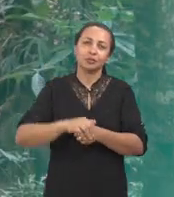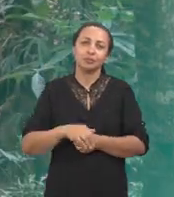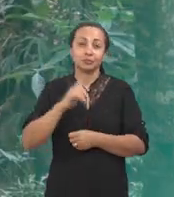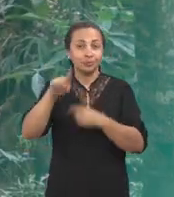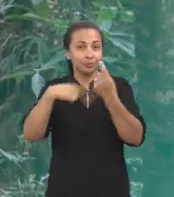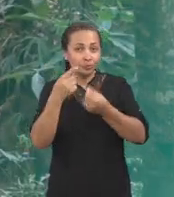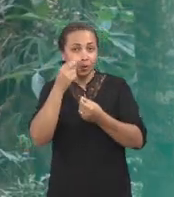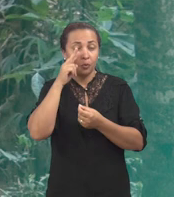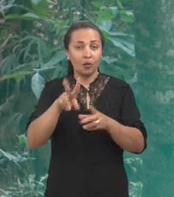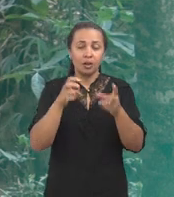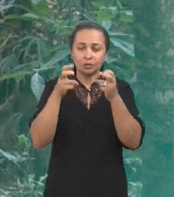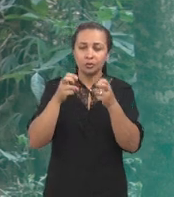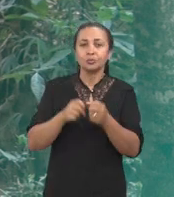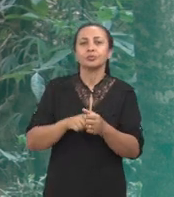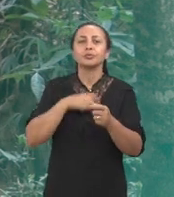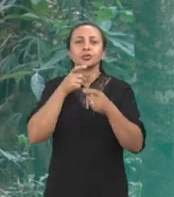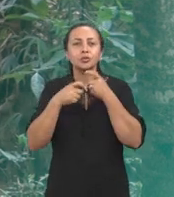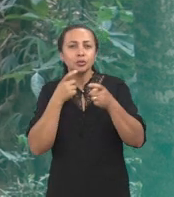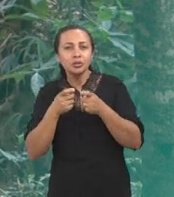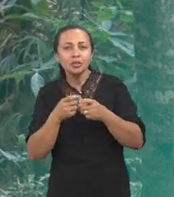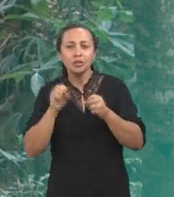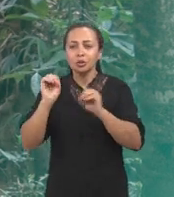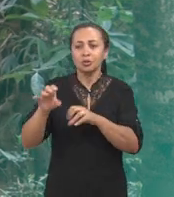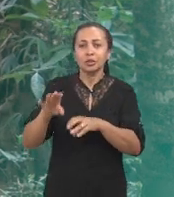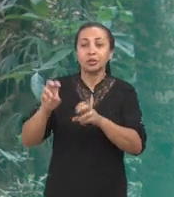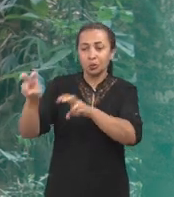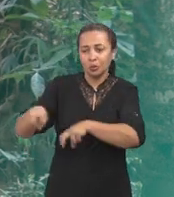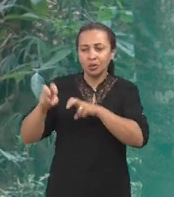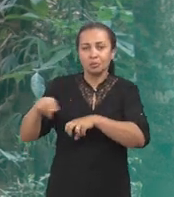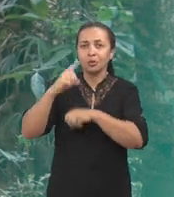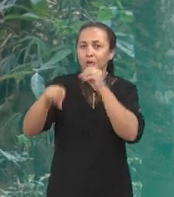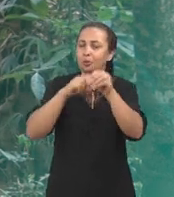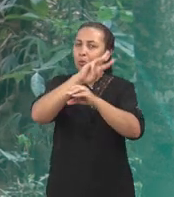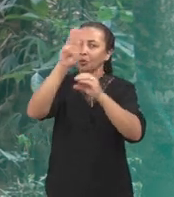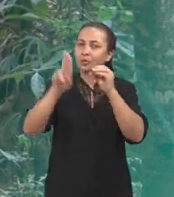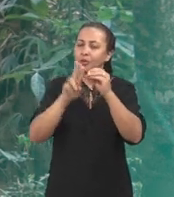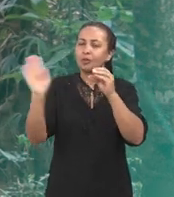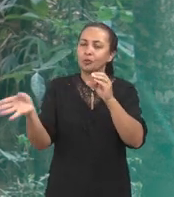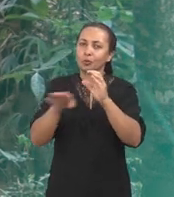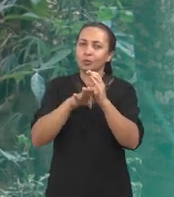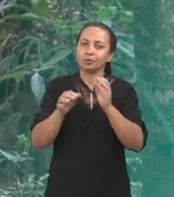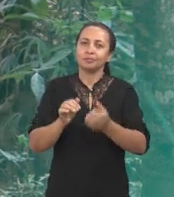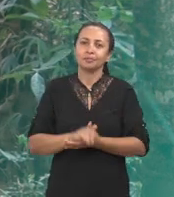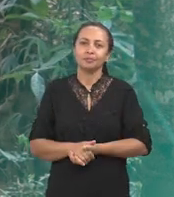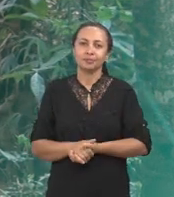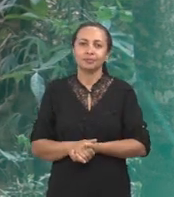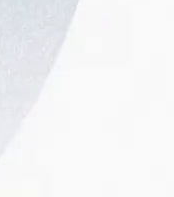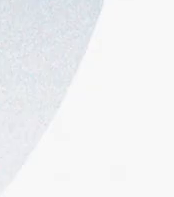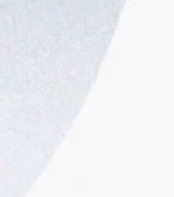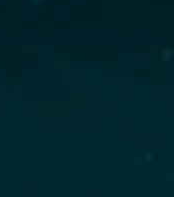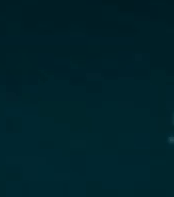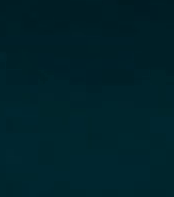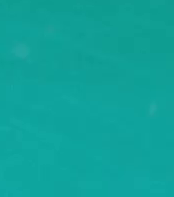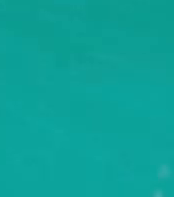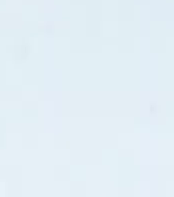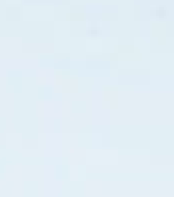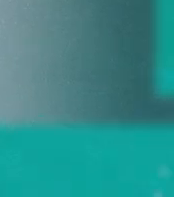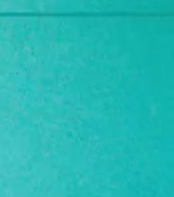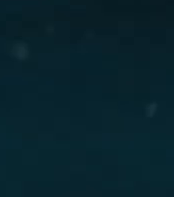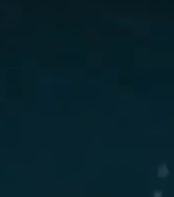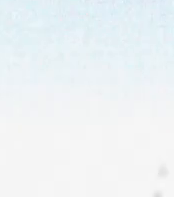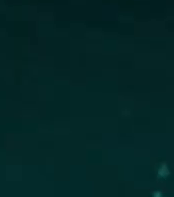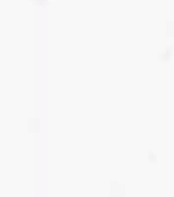veja daqui a pouco os principais desafios da Educação no campo é depois do intervalo universi em volta já é